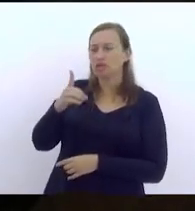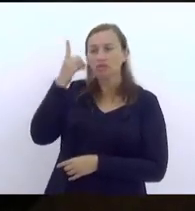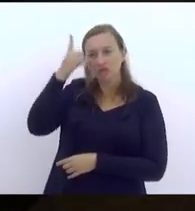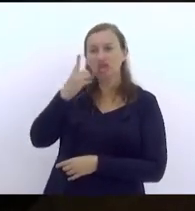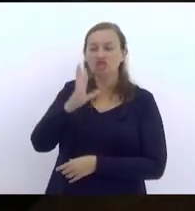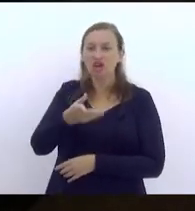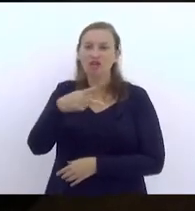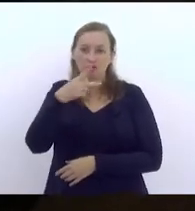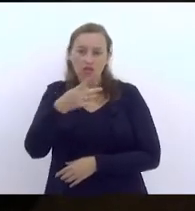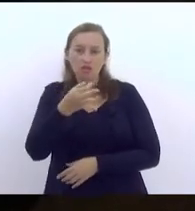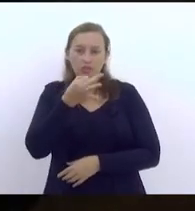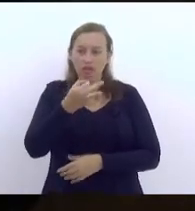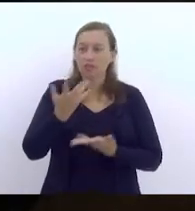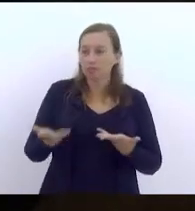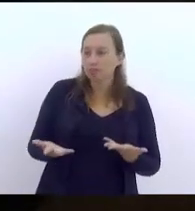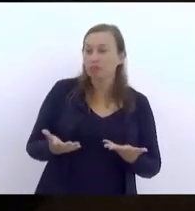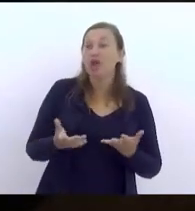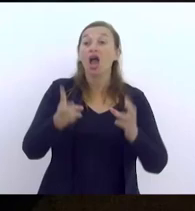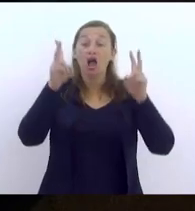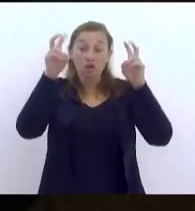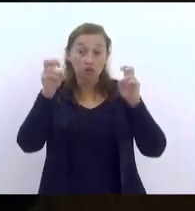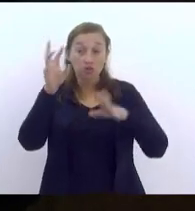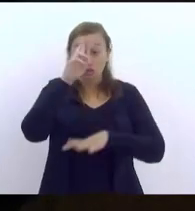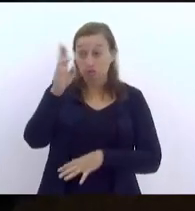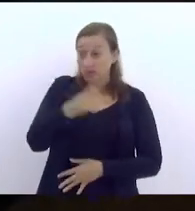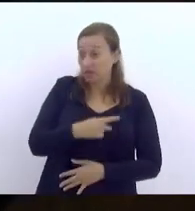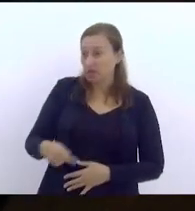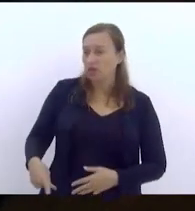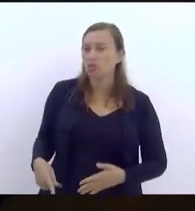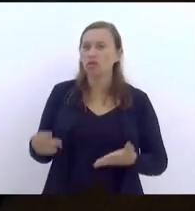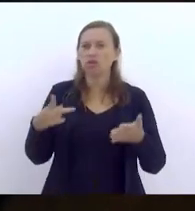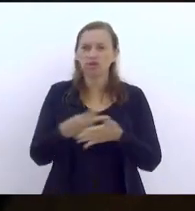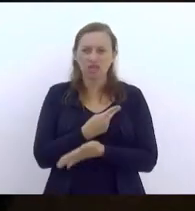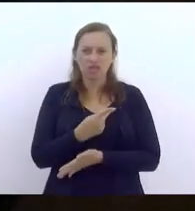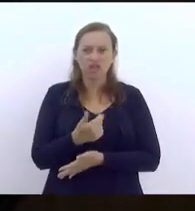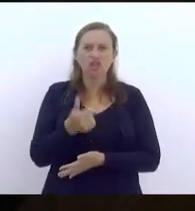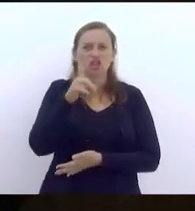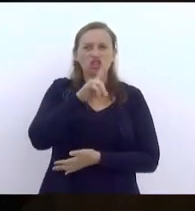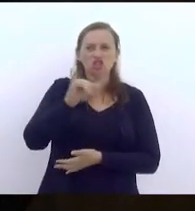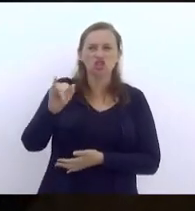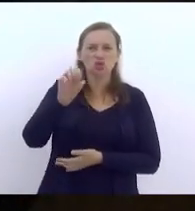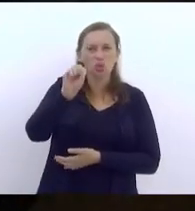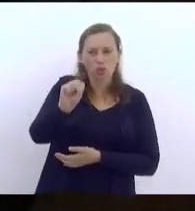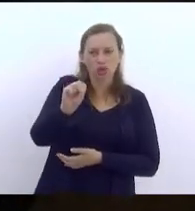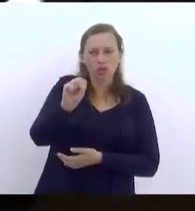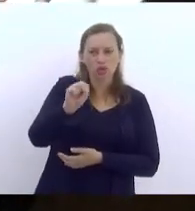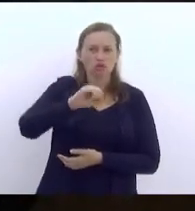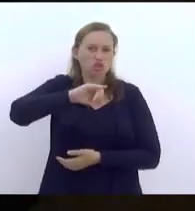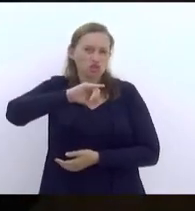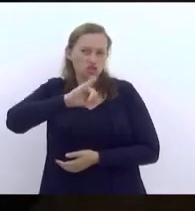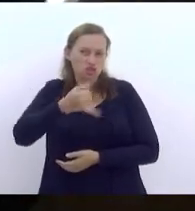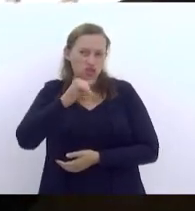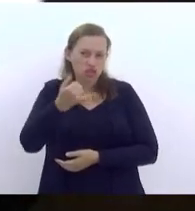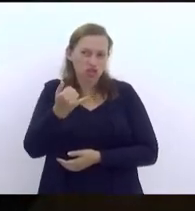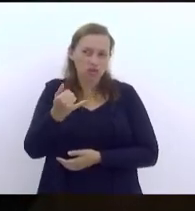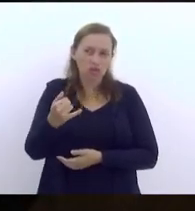opinião. E, falando da matéria, presidente, quando aconteceu o ato do dia 8 de janeiro, ato esse que...